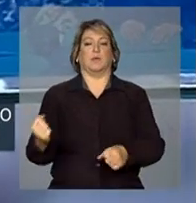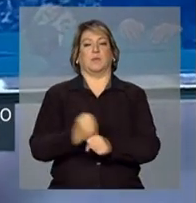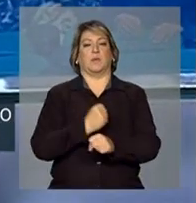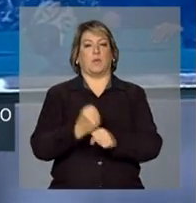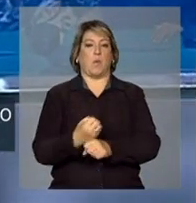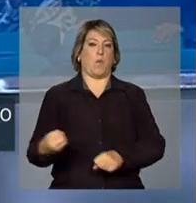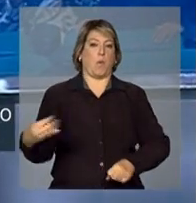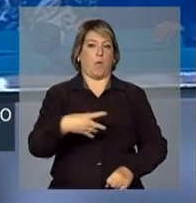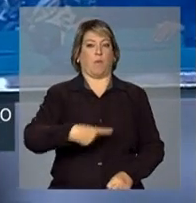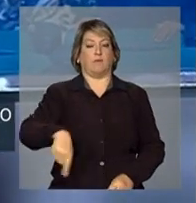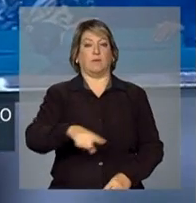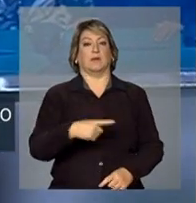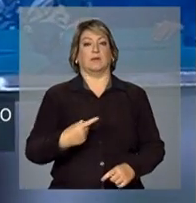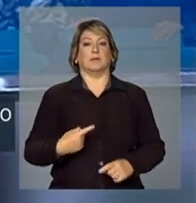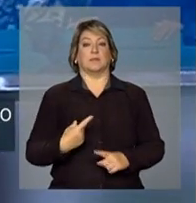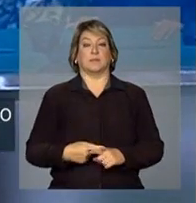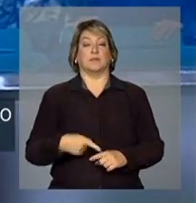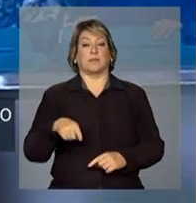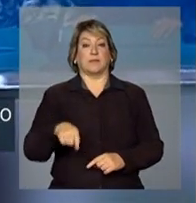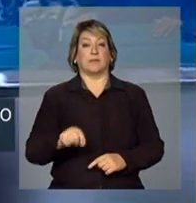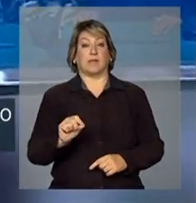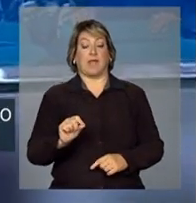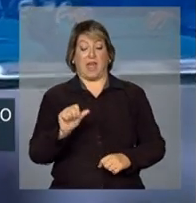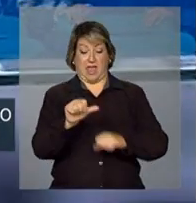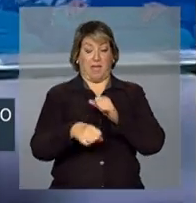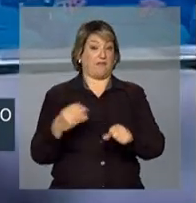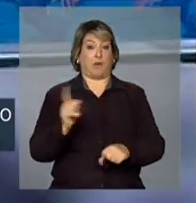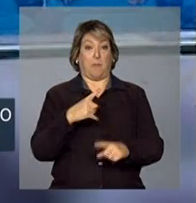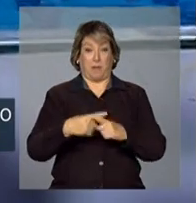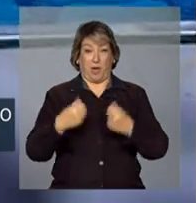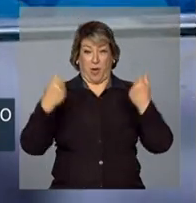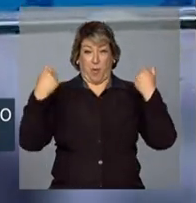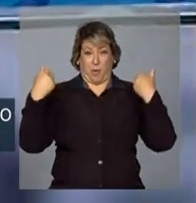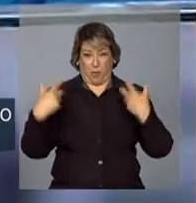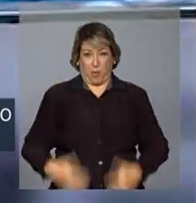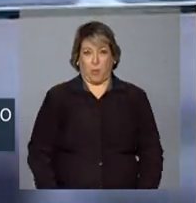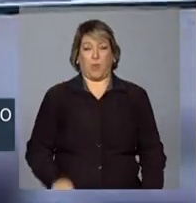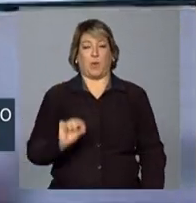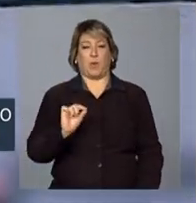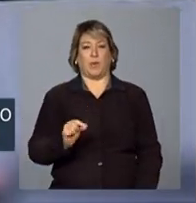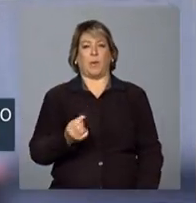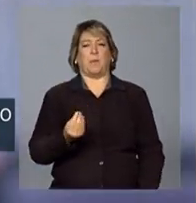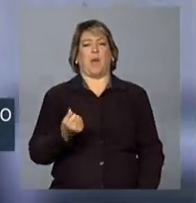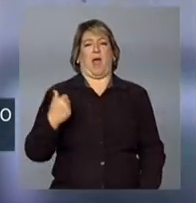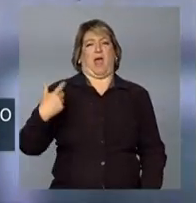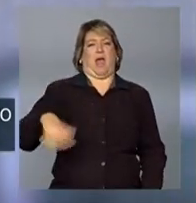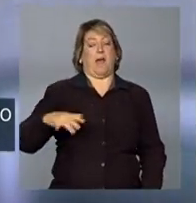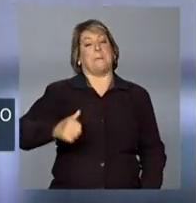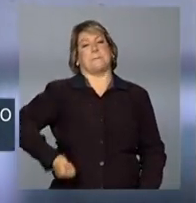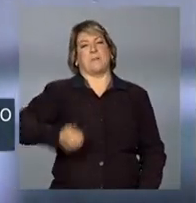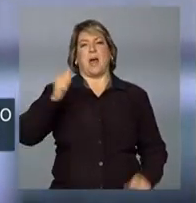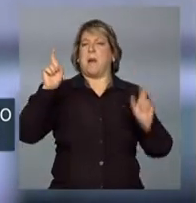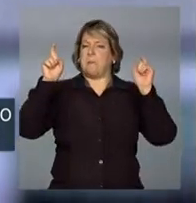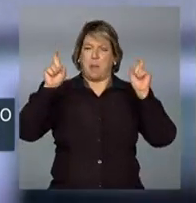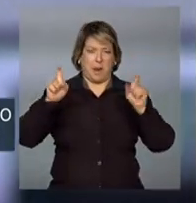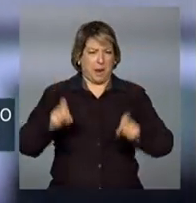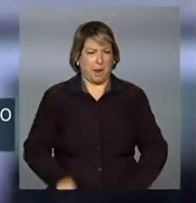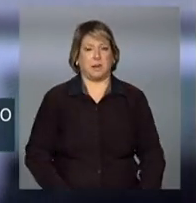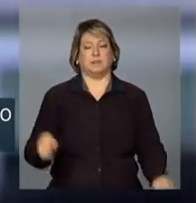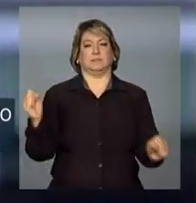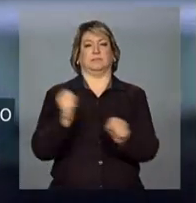foi demolido também e não reformado, porque o custo da reforma seria muito alto e o processo também